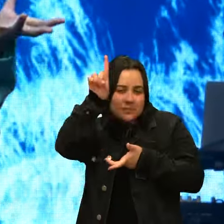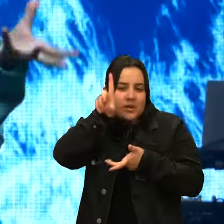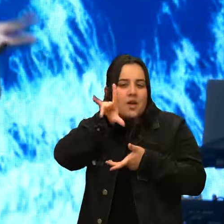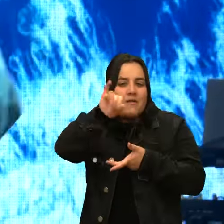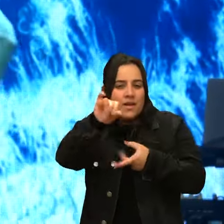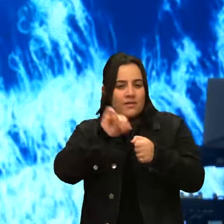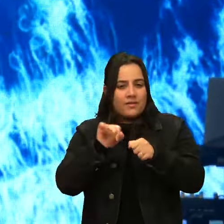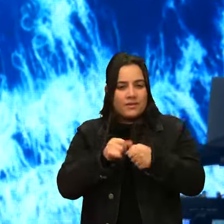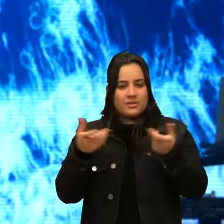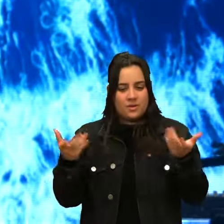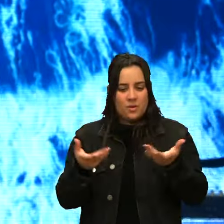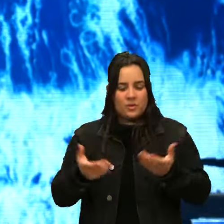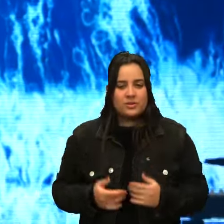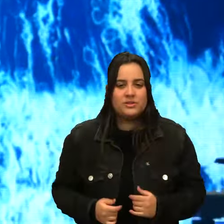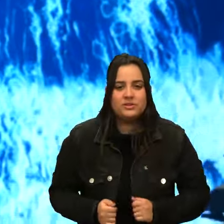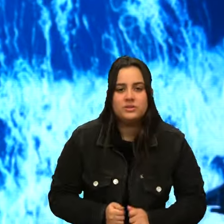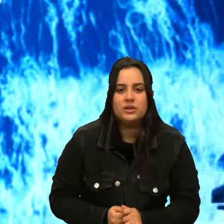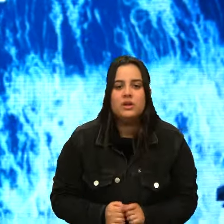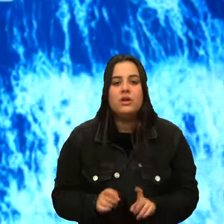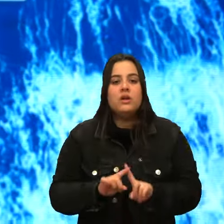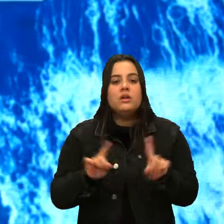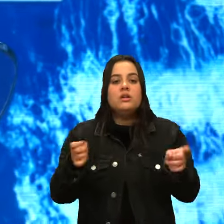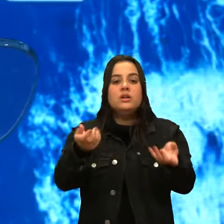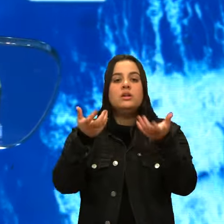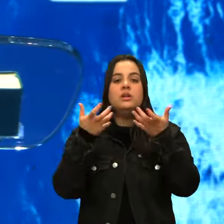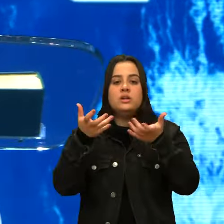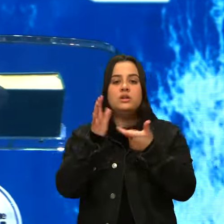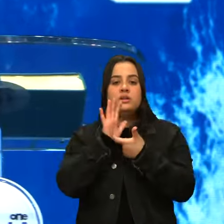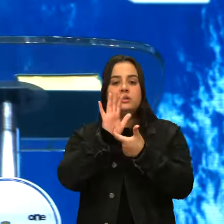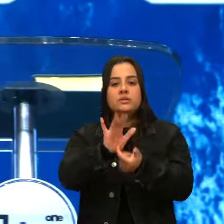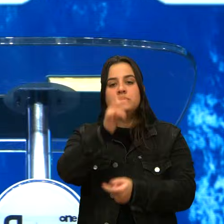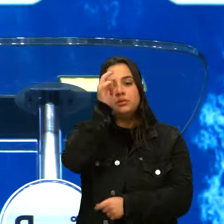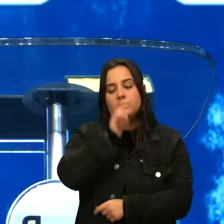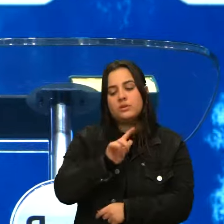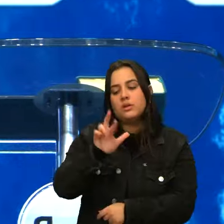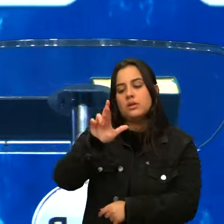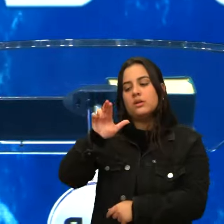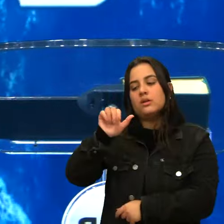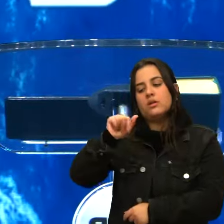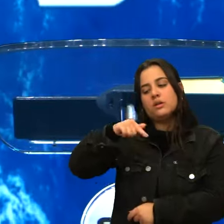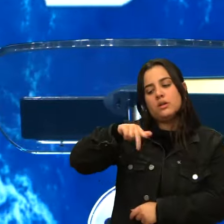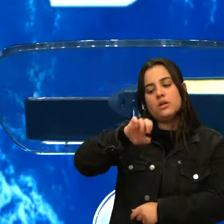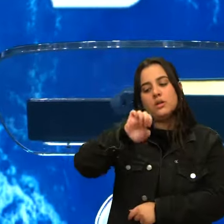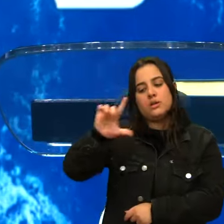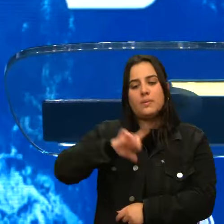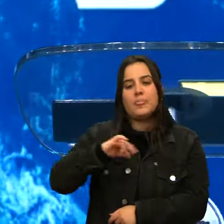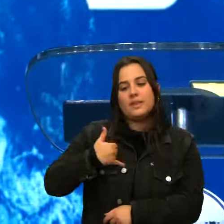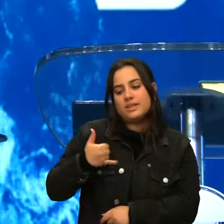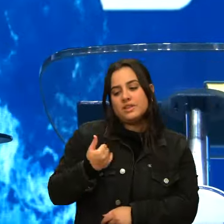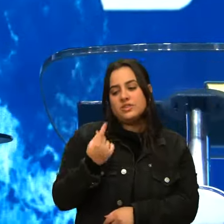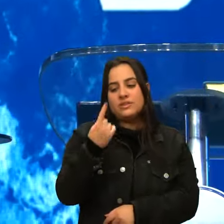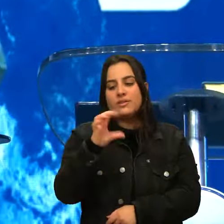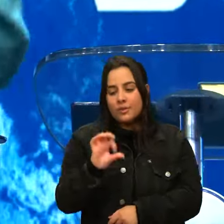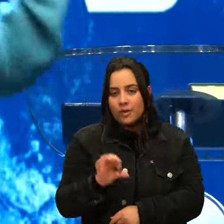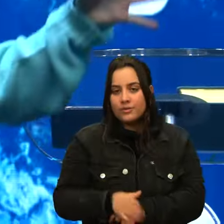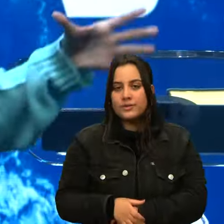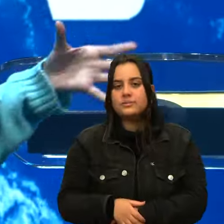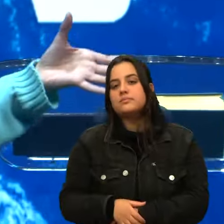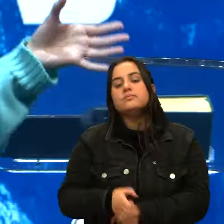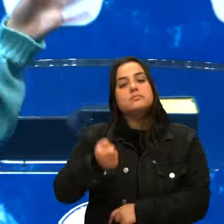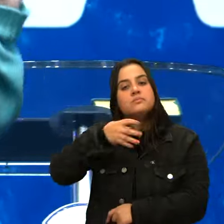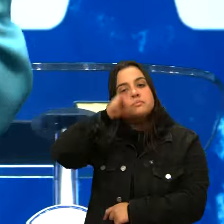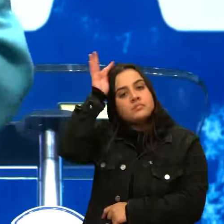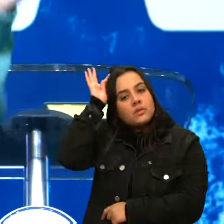Mas queria me apresentar. Eu sou a Raquel, tenho 19 anos. Igual o Tarek falou, eu terminei meu